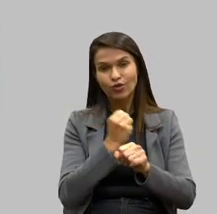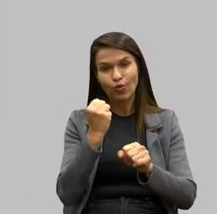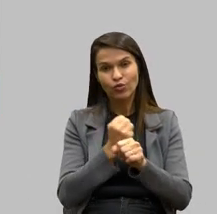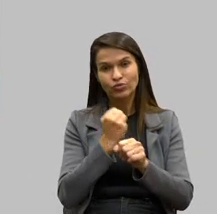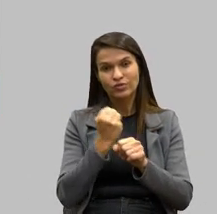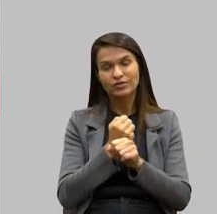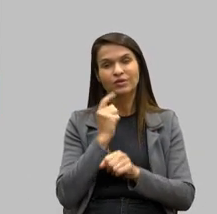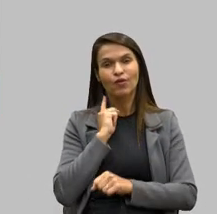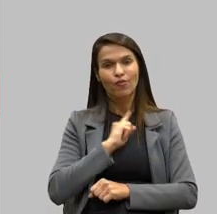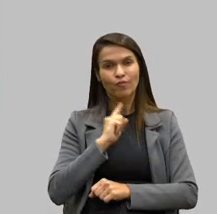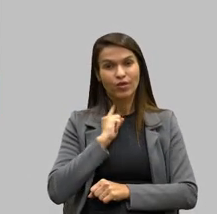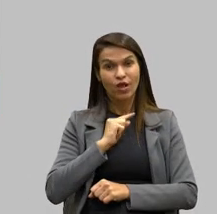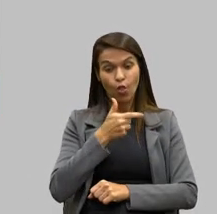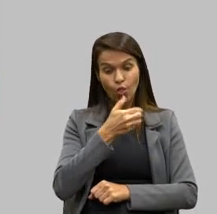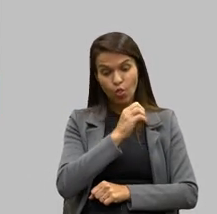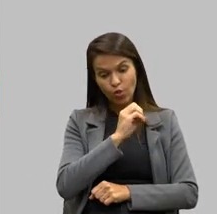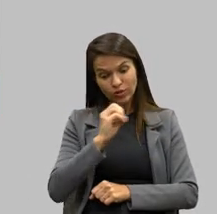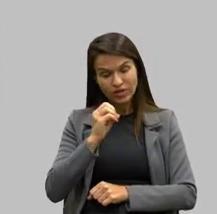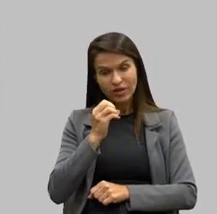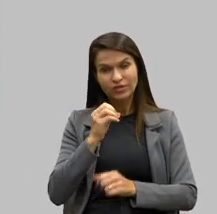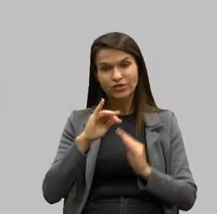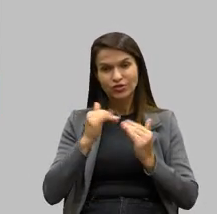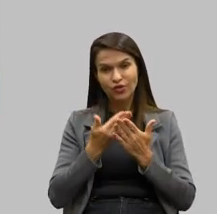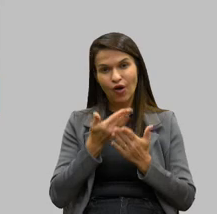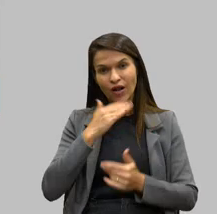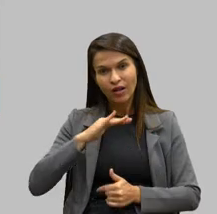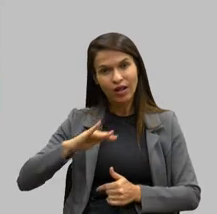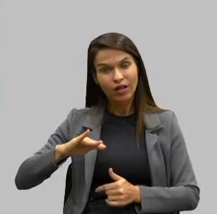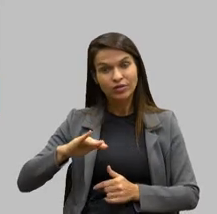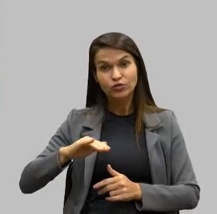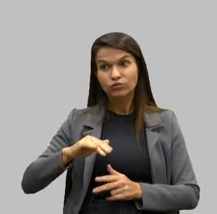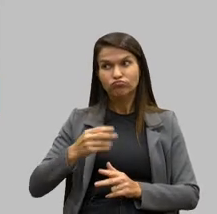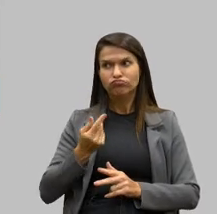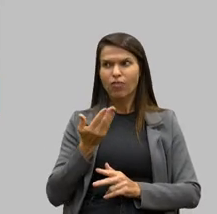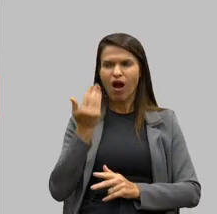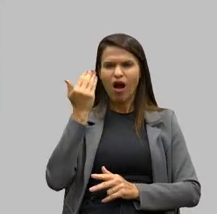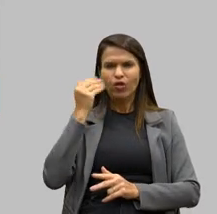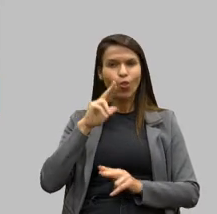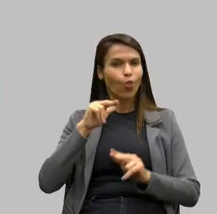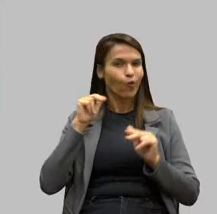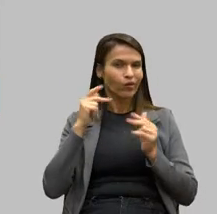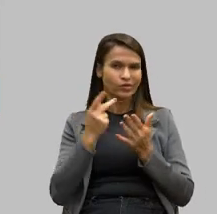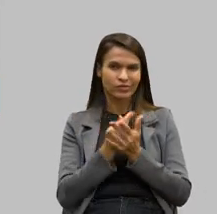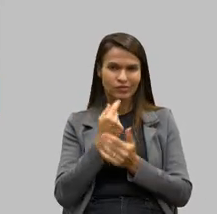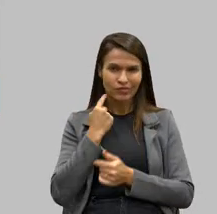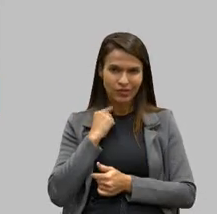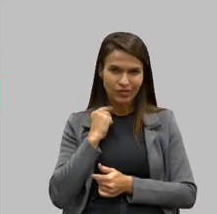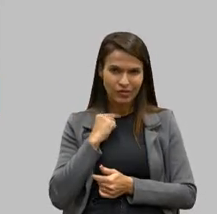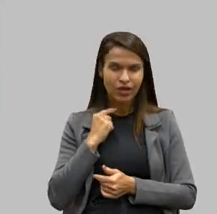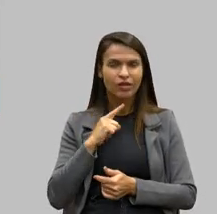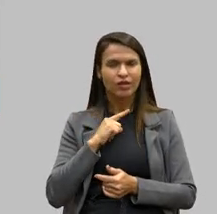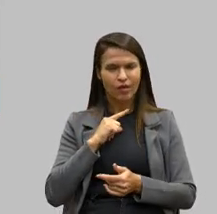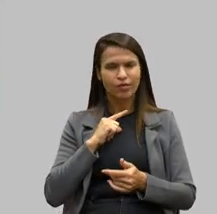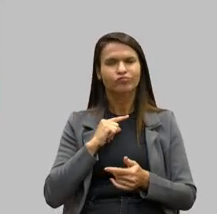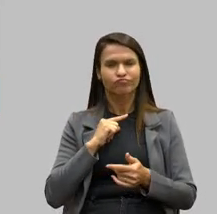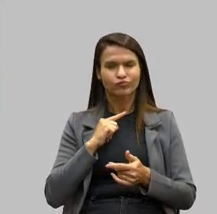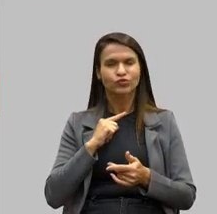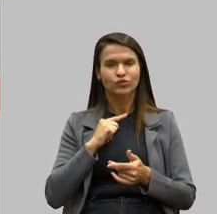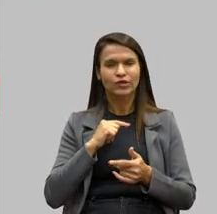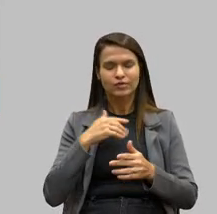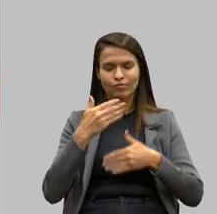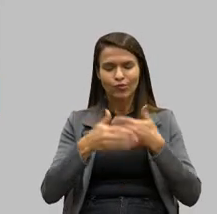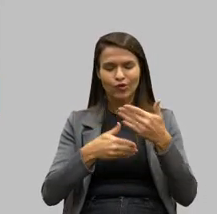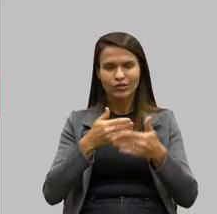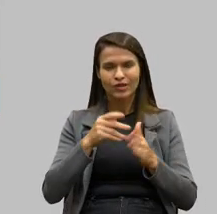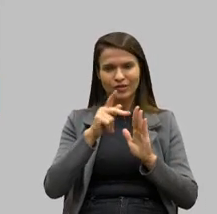200 creches. Isso nunca aconteceu em Minas. E nós temos com o processo do Mãos Dadas 200 creches em construção.